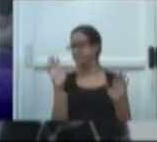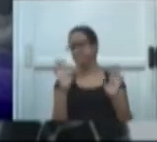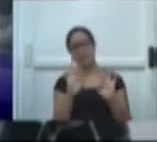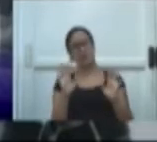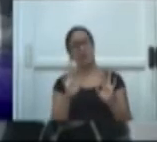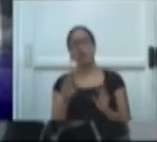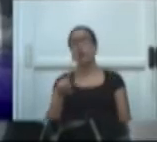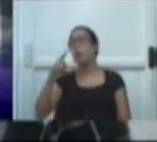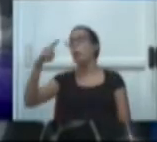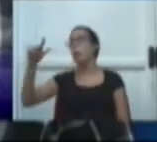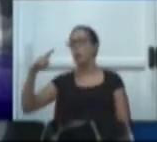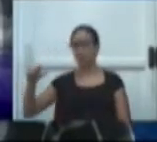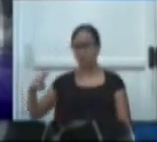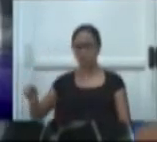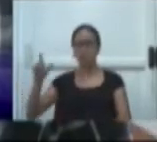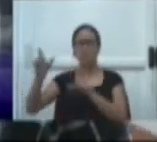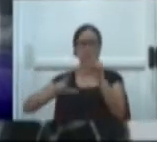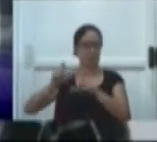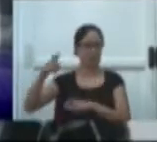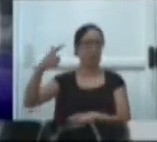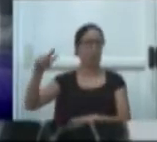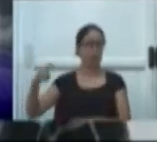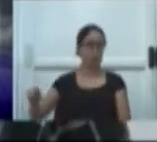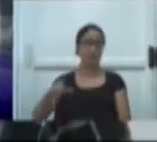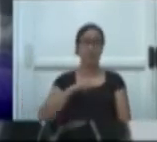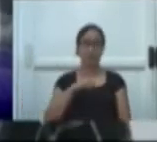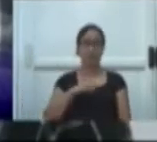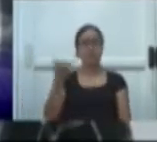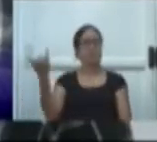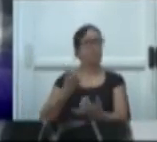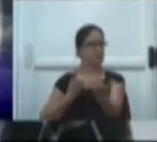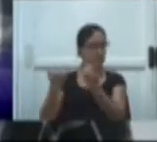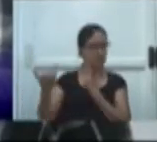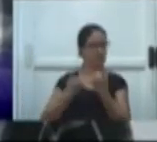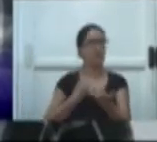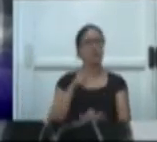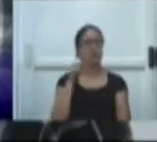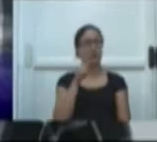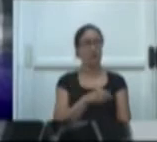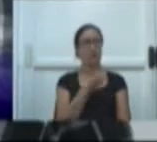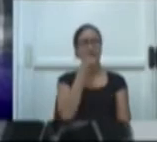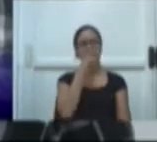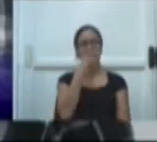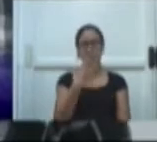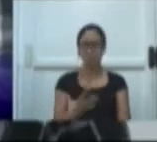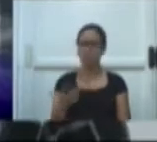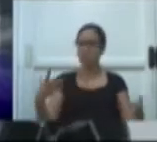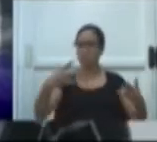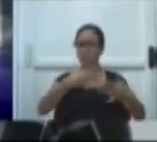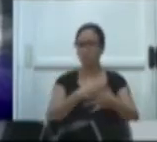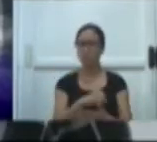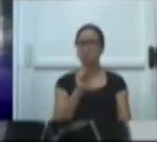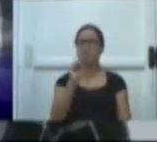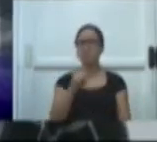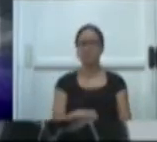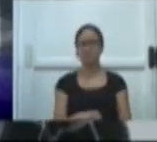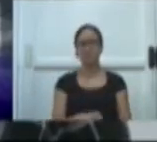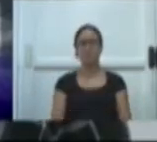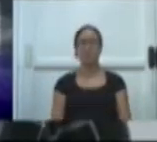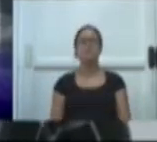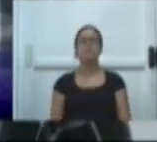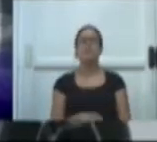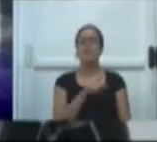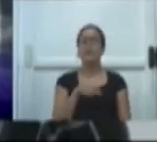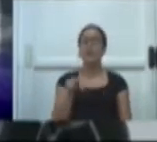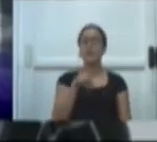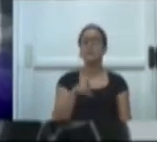estive nas unidades de saúde semana passada visitando e perguntando para os médicos, para as pessoas que estavam ali sendo atendidas, como é que estava o